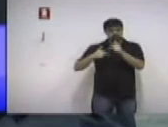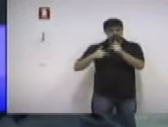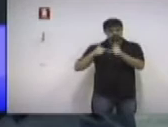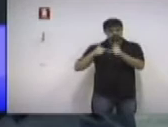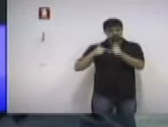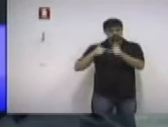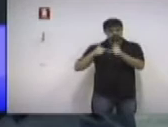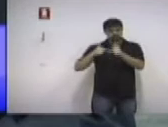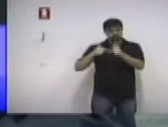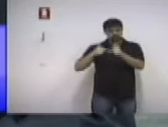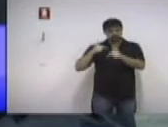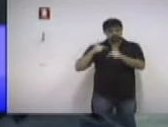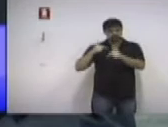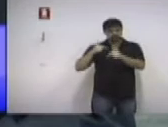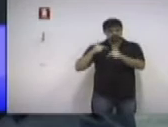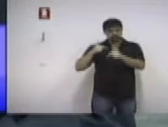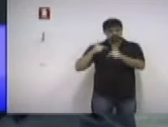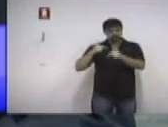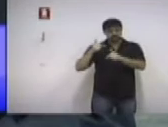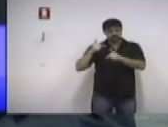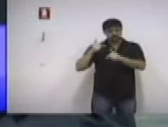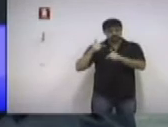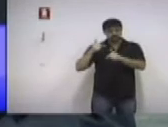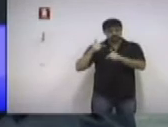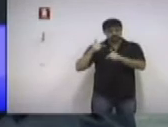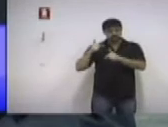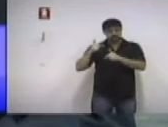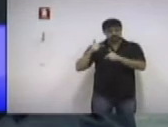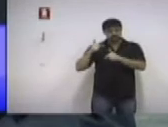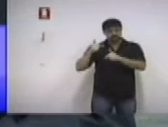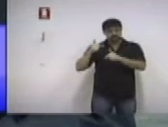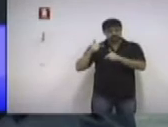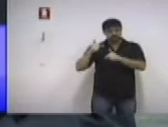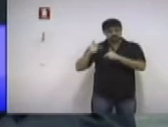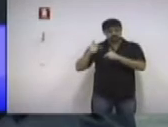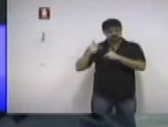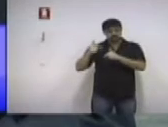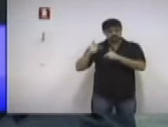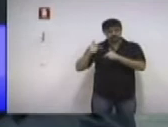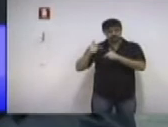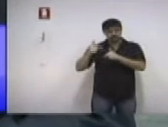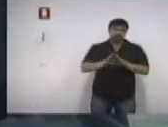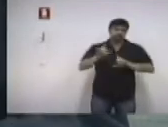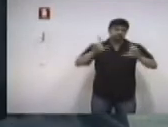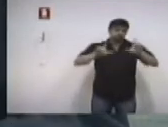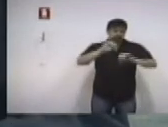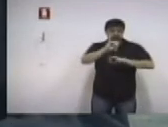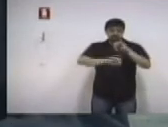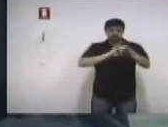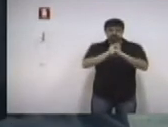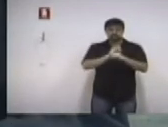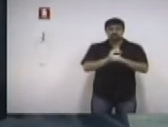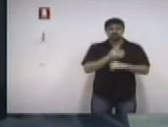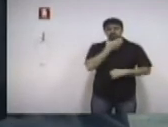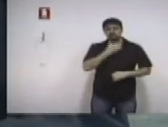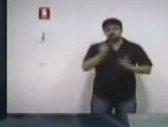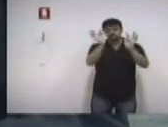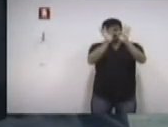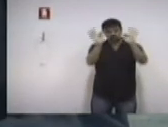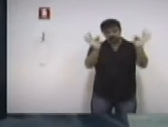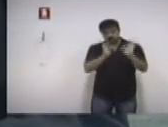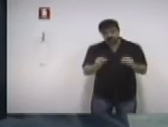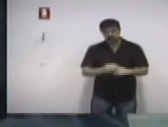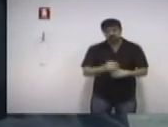e também gostaria de desejar a todos que estão presentes e aqueles que estão ouvindo um Feliz Natal